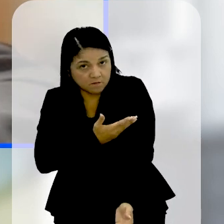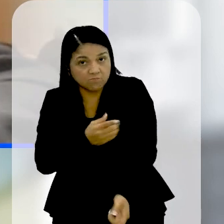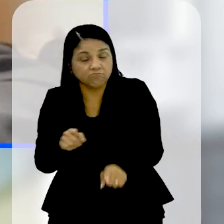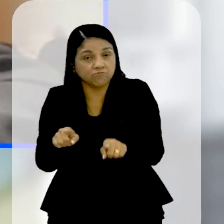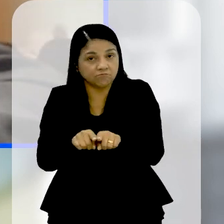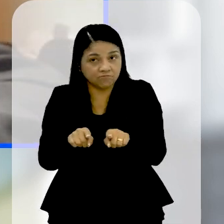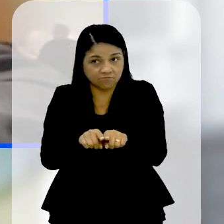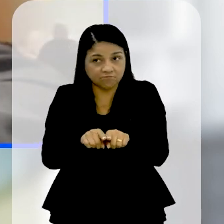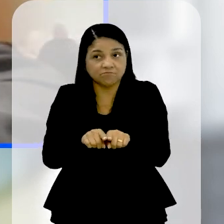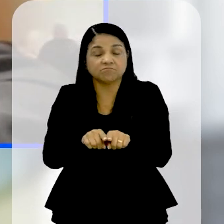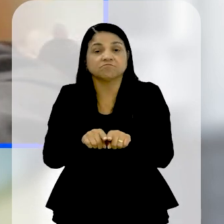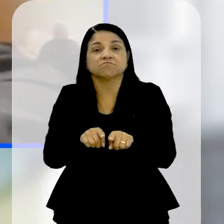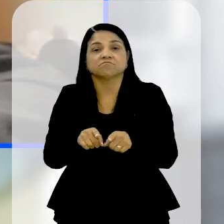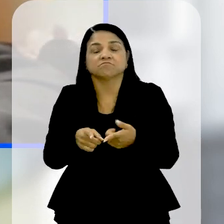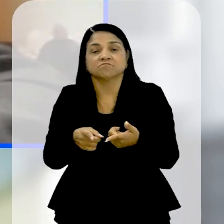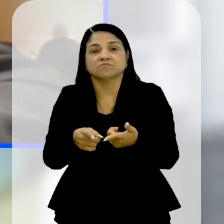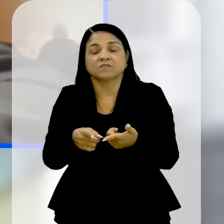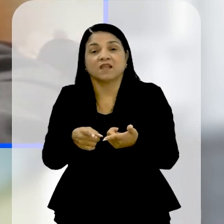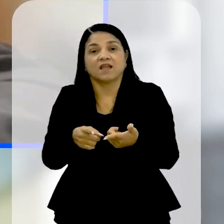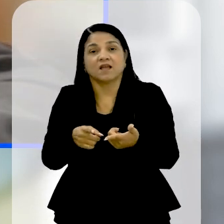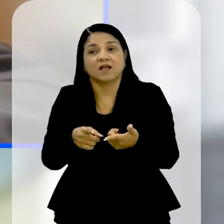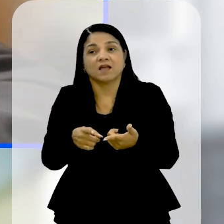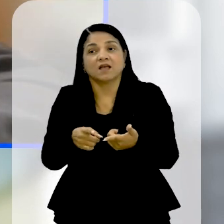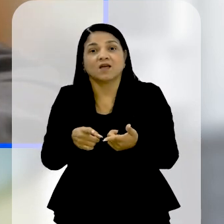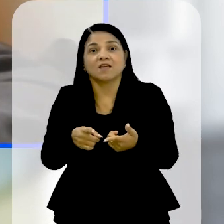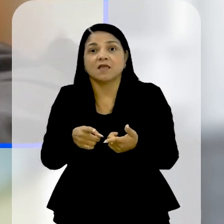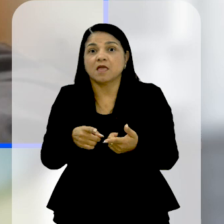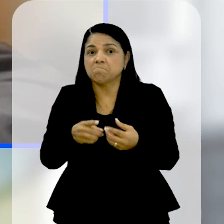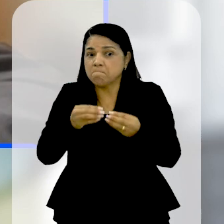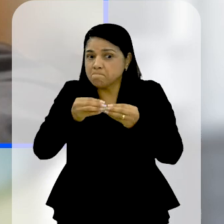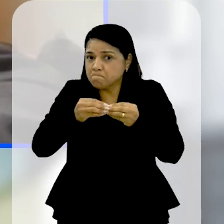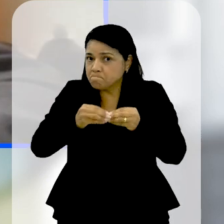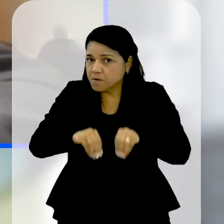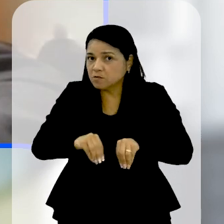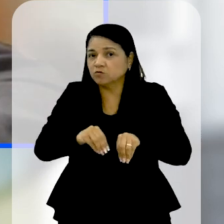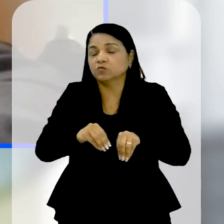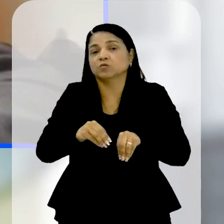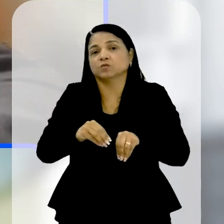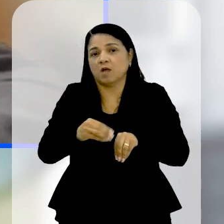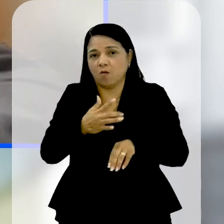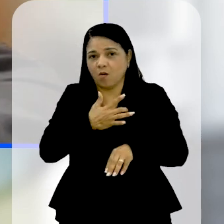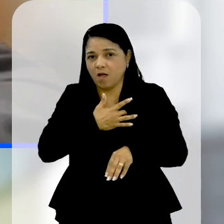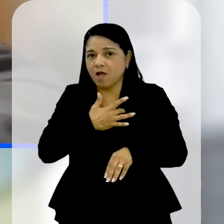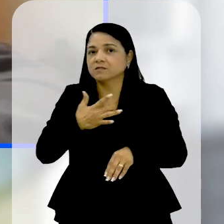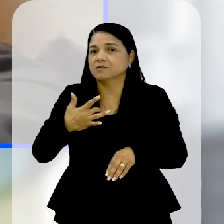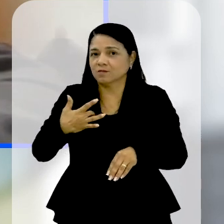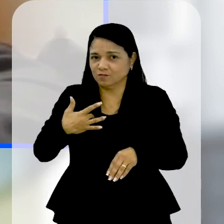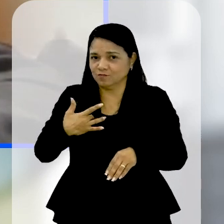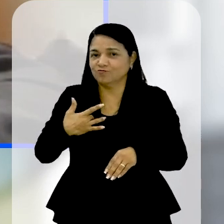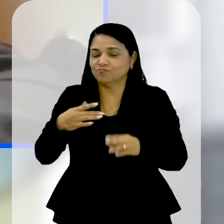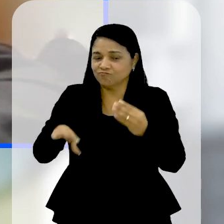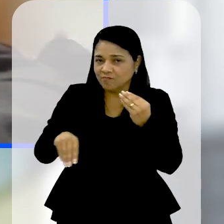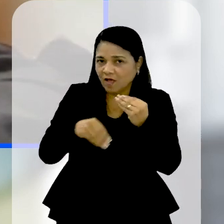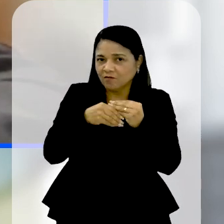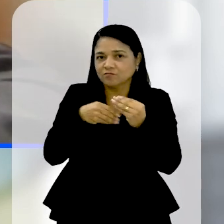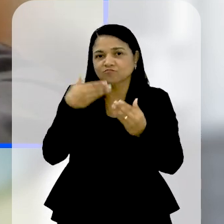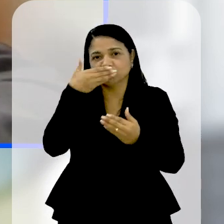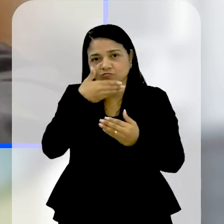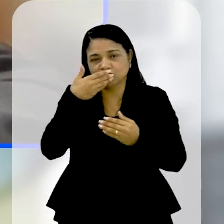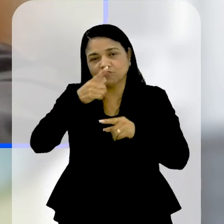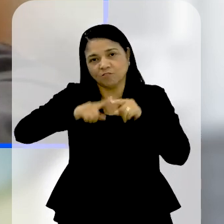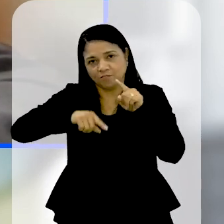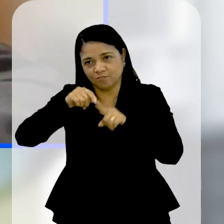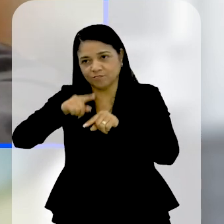hipertensão em crianças e adolescentes por causa da obesidade. Então, assim, é devastador e é intencional a adição de açúcar